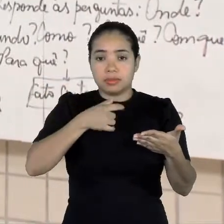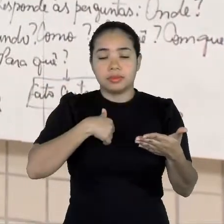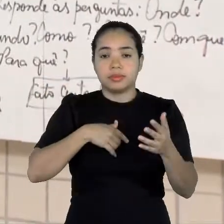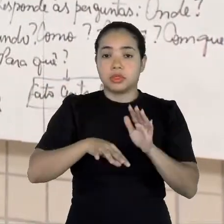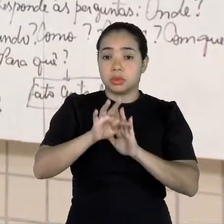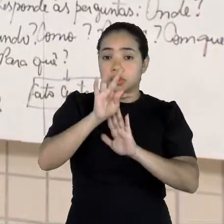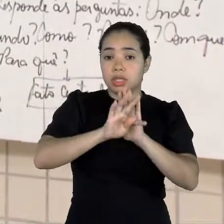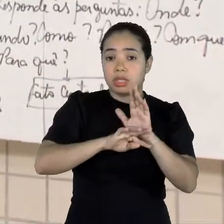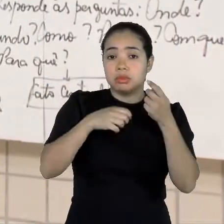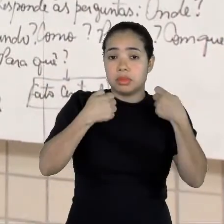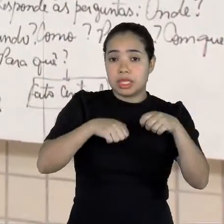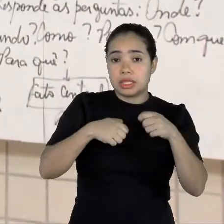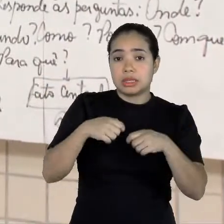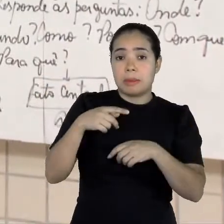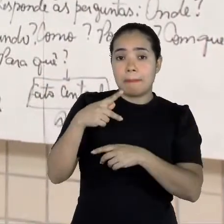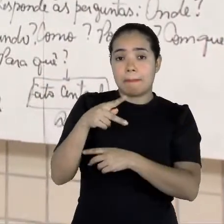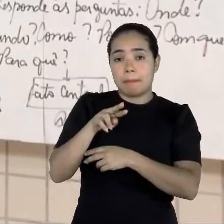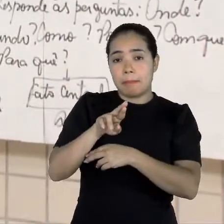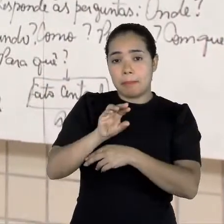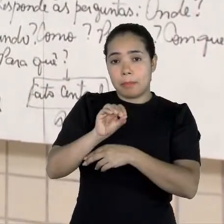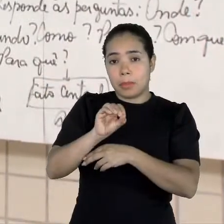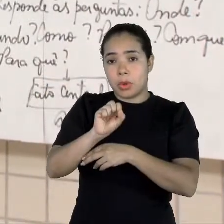conter parágrafos, linhas,